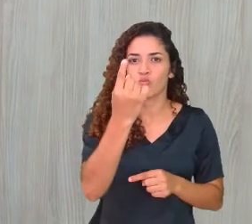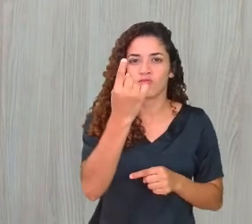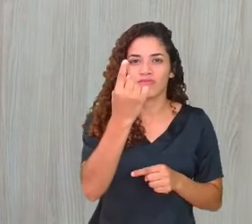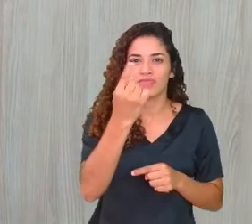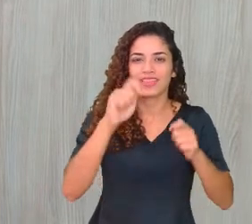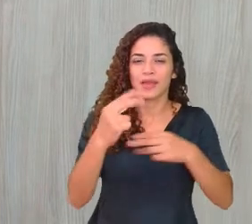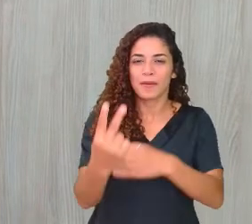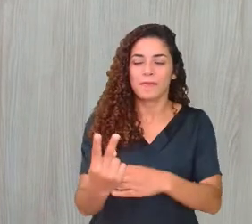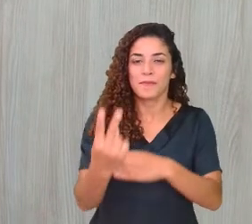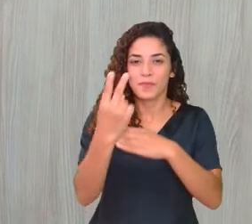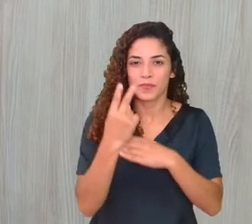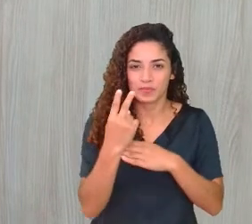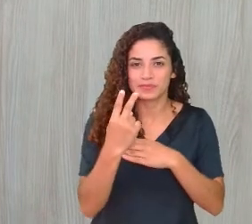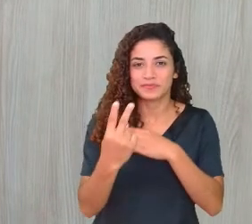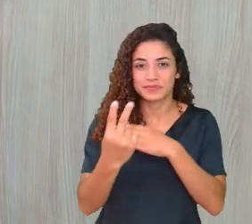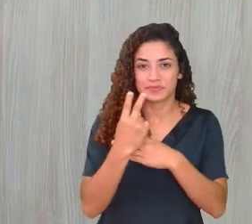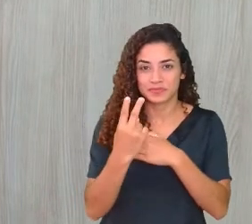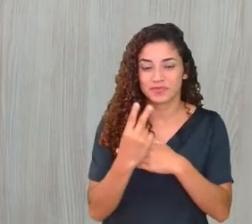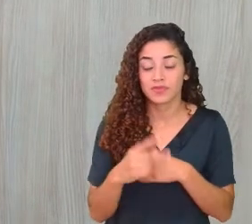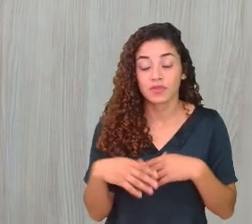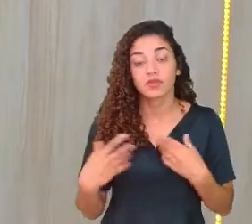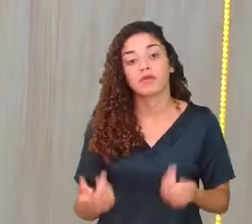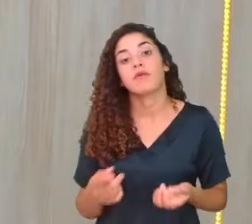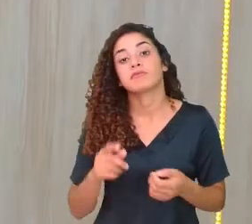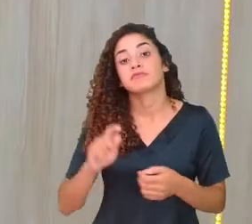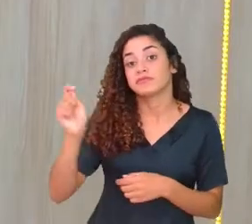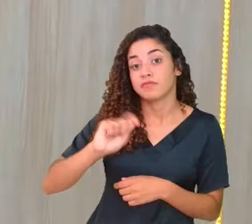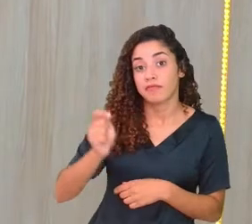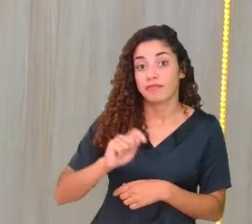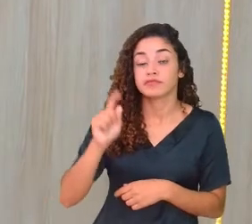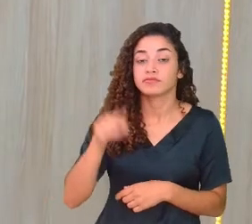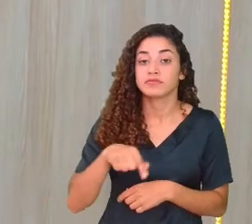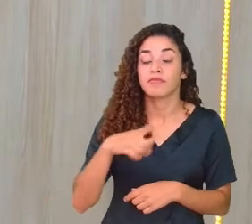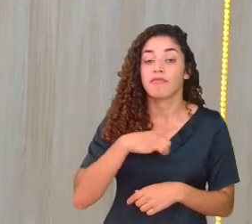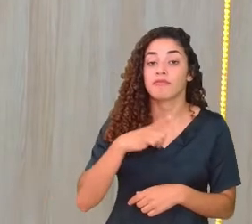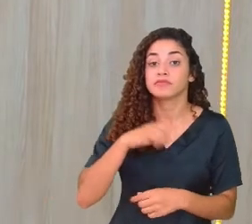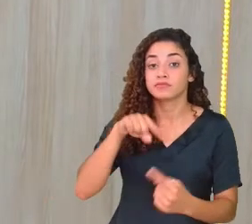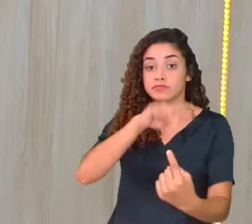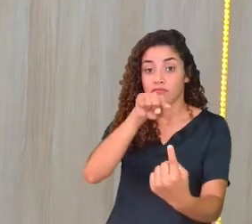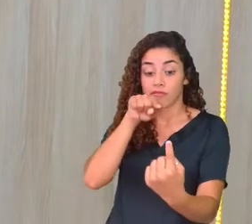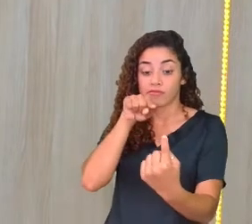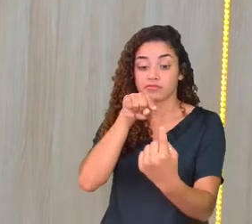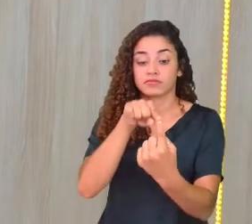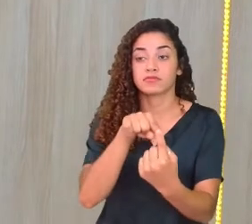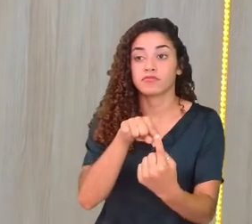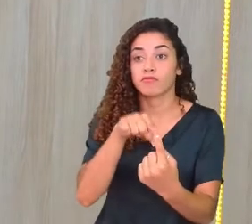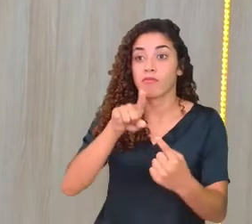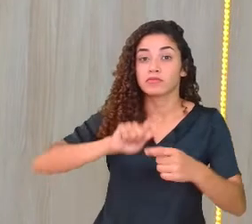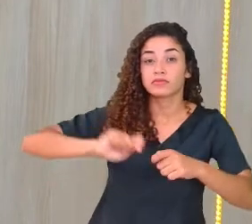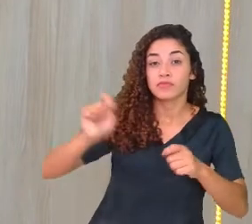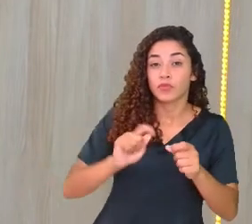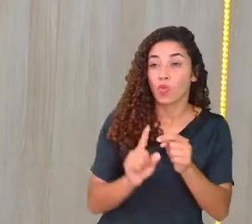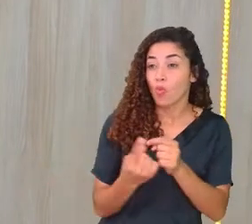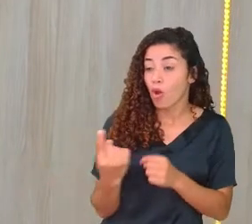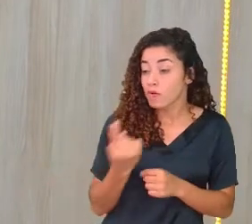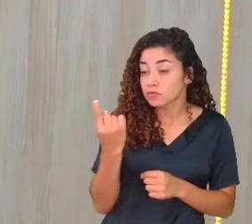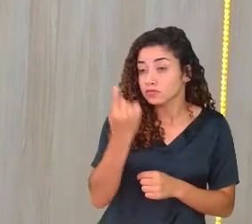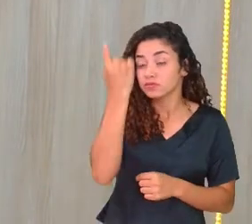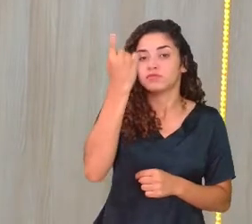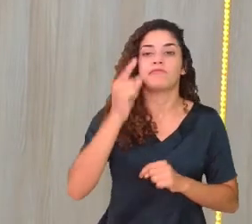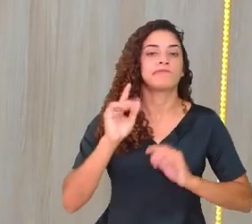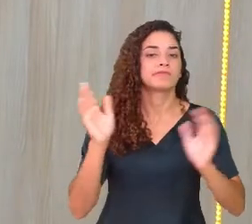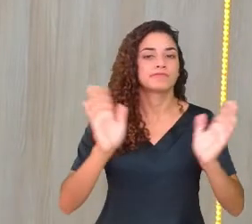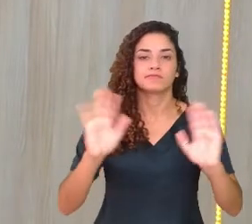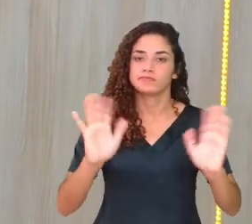dos ceróis, não é isso, Cláudia? É isso, professora. Então, aquela pipa realmente ela tinha um objetivo e não foi tão alta não, viu, gente? Então, vocês tenham